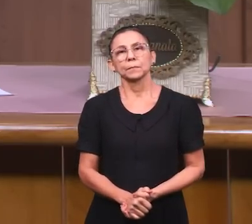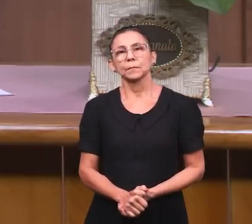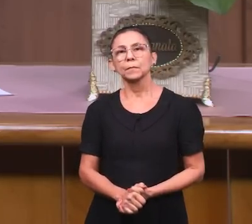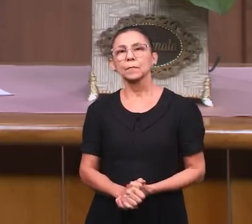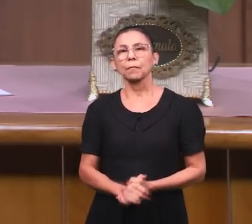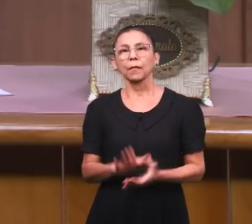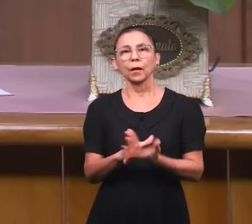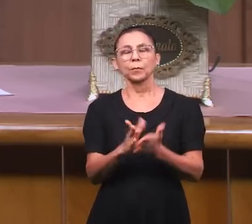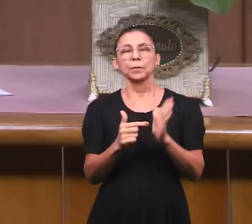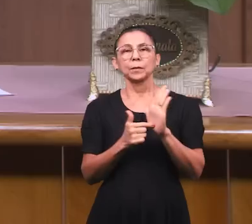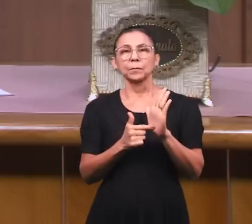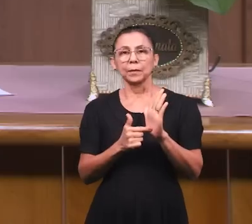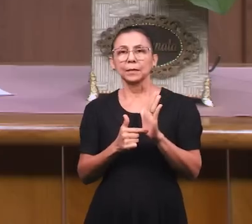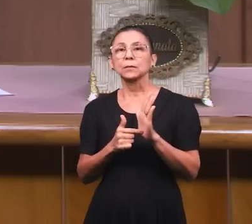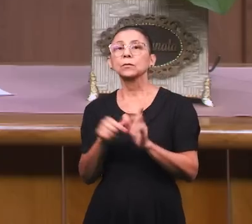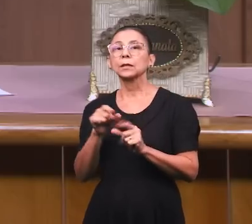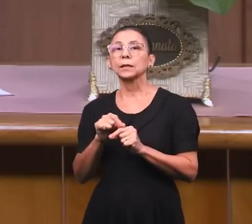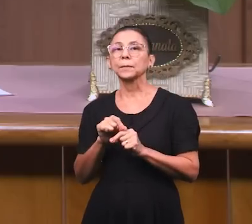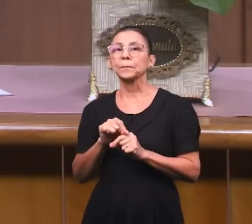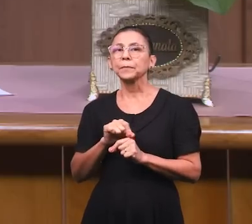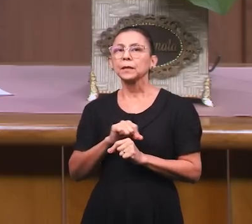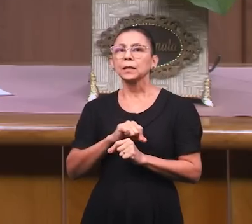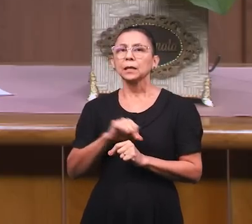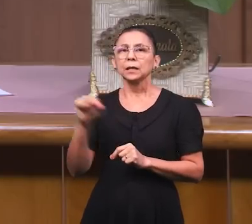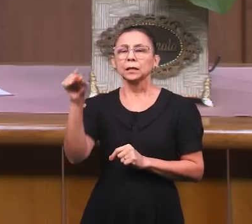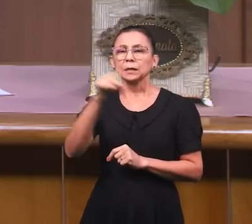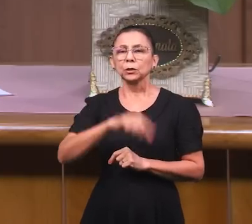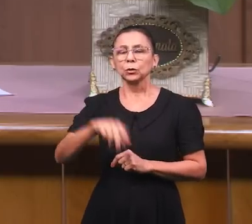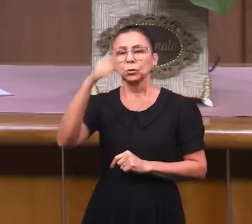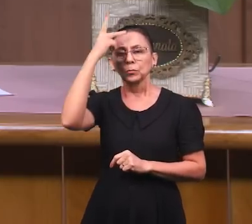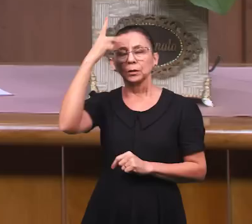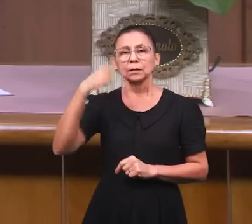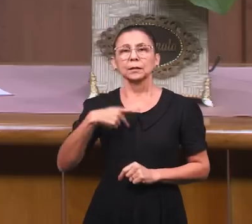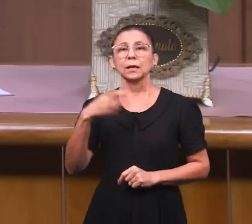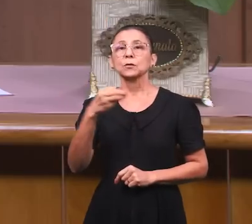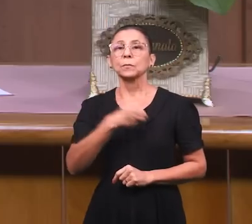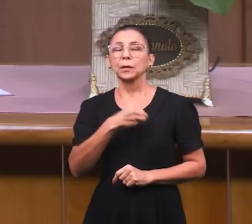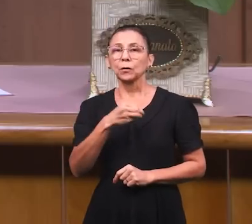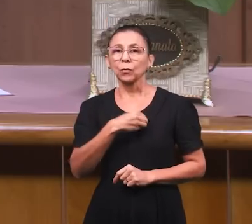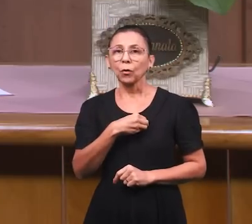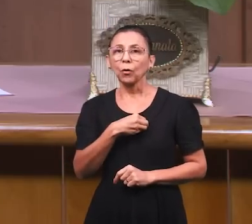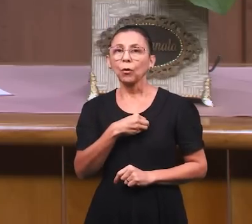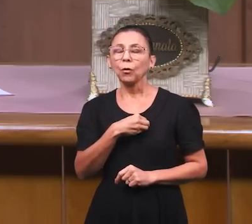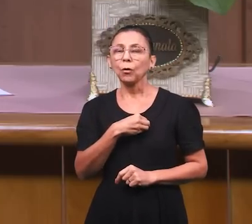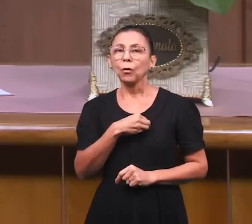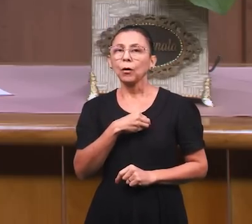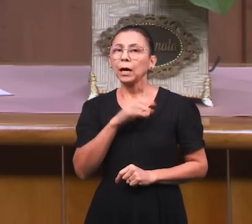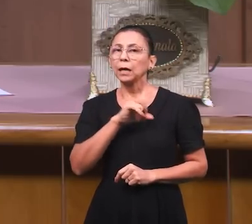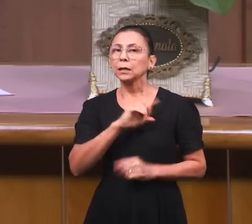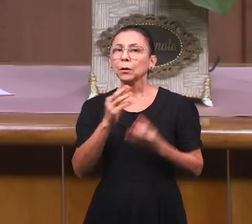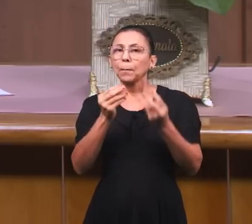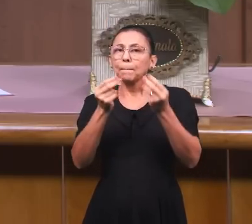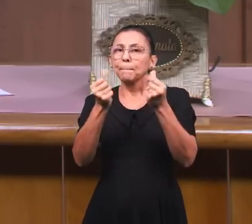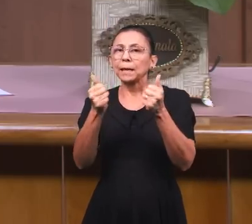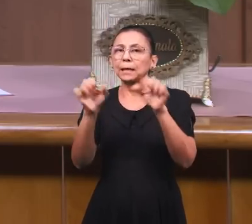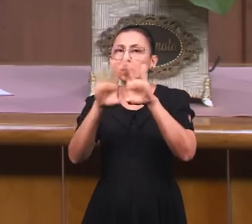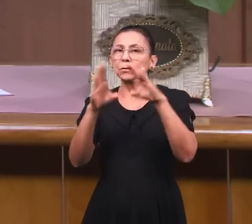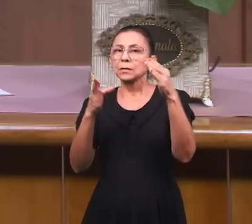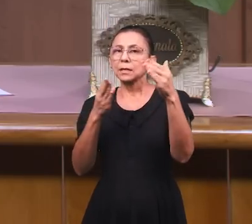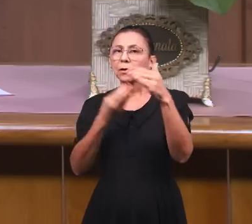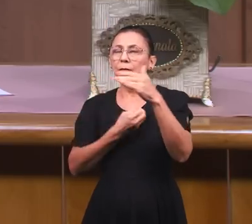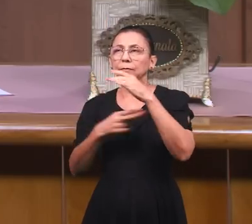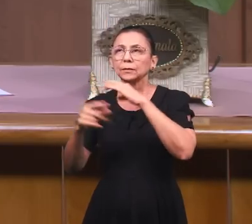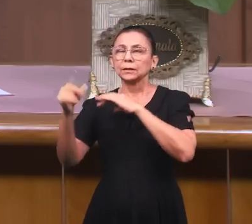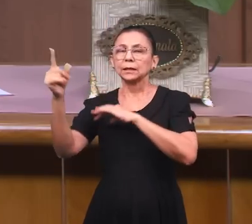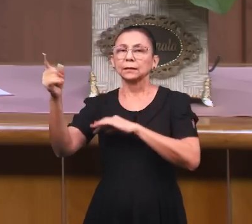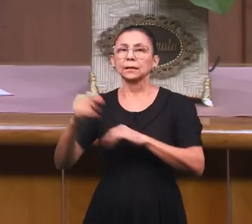que todos pecaram e destituídos foram da glória de Deus, ele diz assim, mas sendo justificados gratuitamente